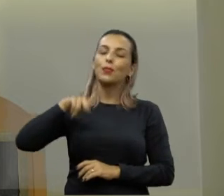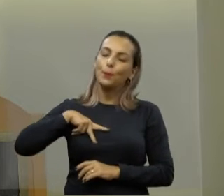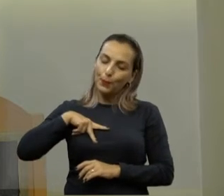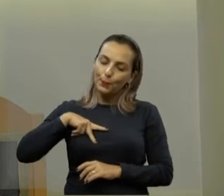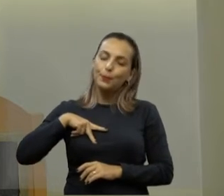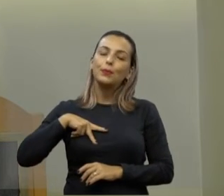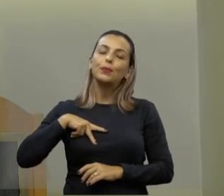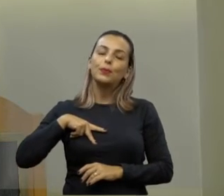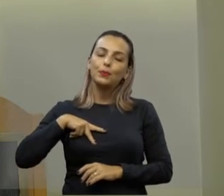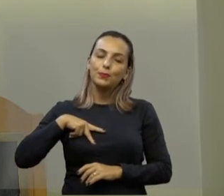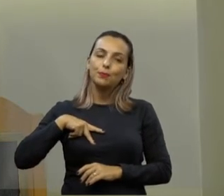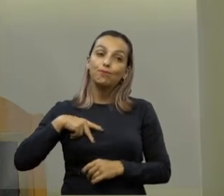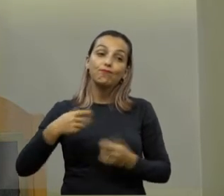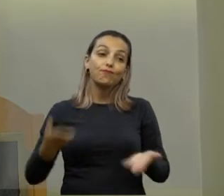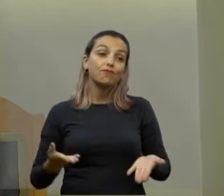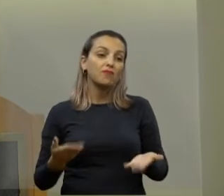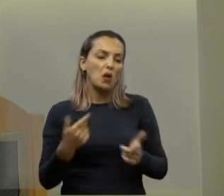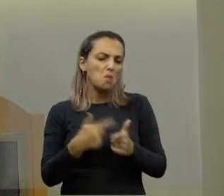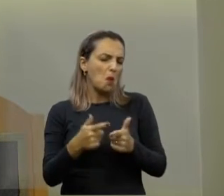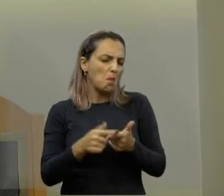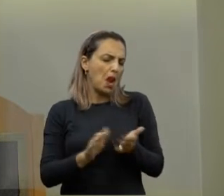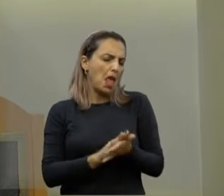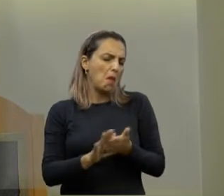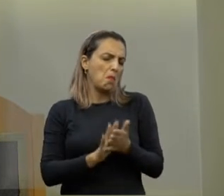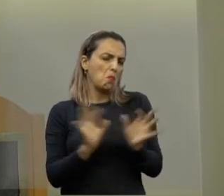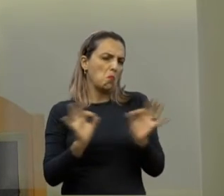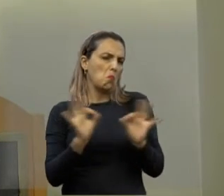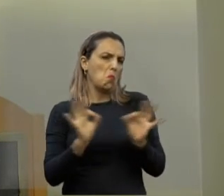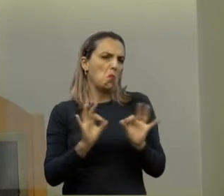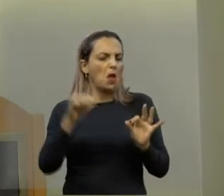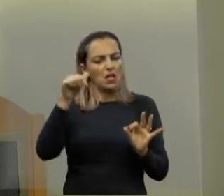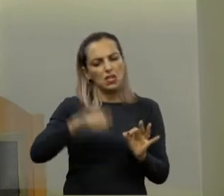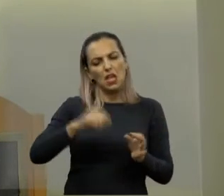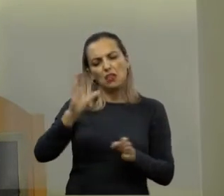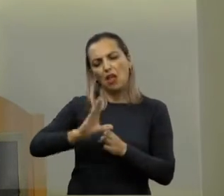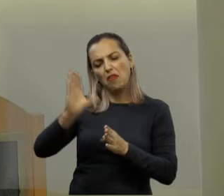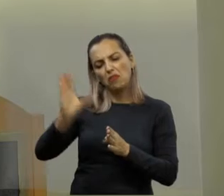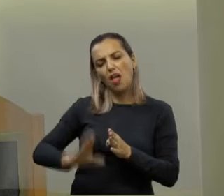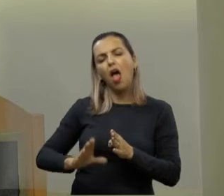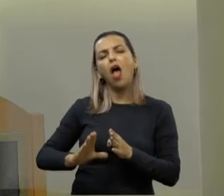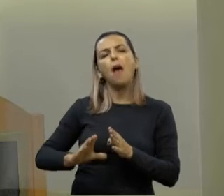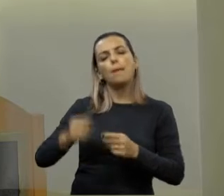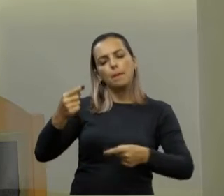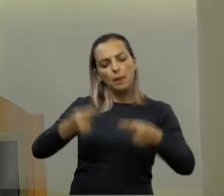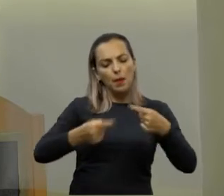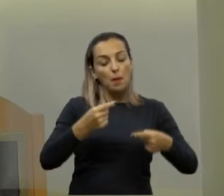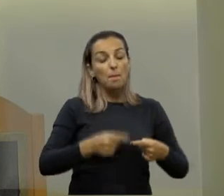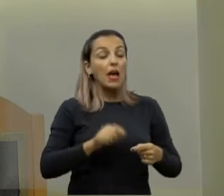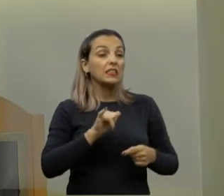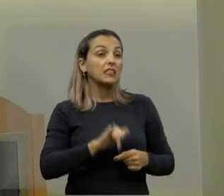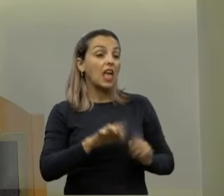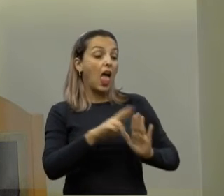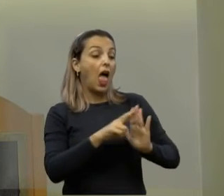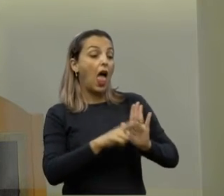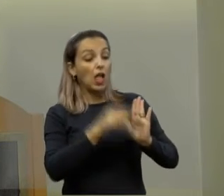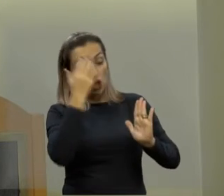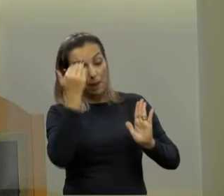se não regularizaram tem problema aqui ó casa de lei nós vamos vamos regularizou